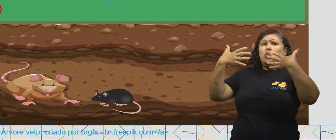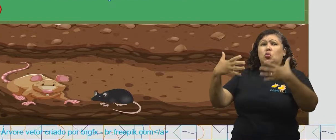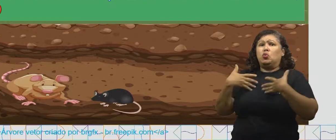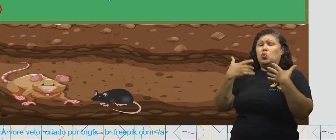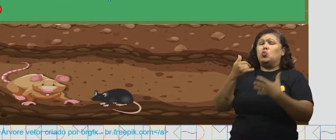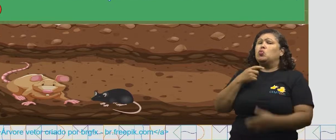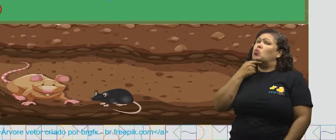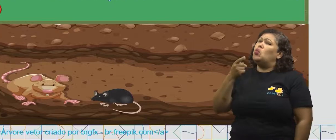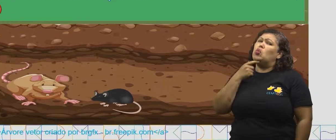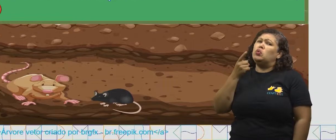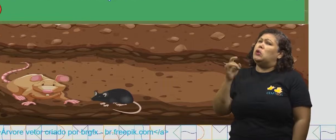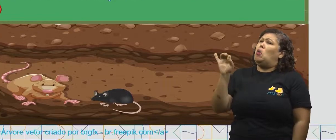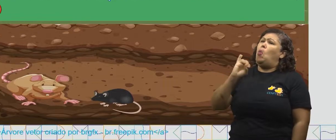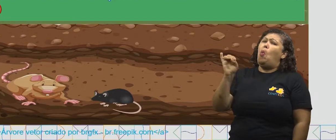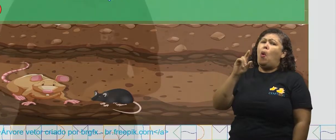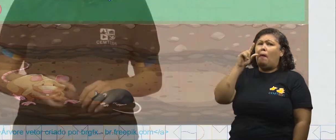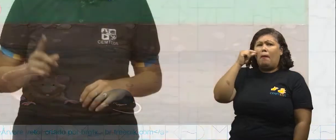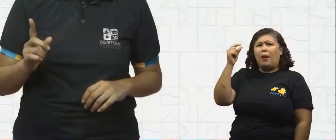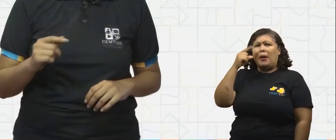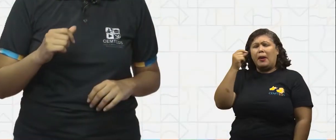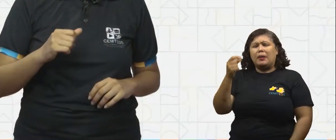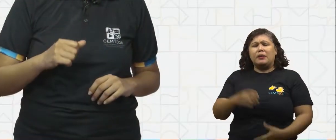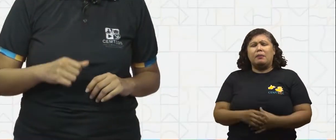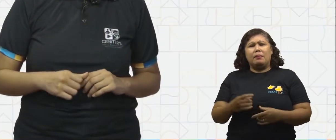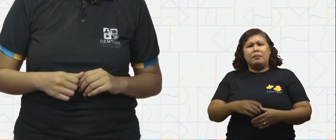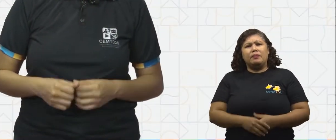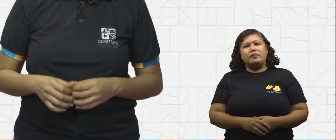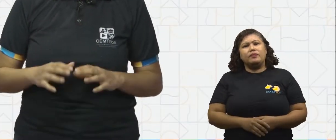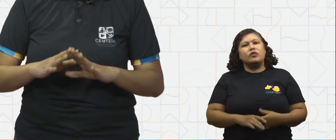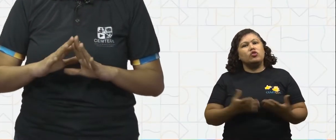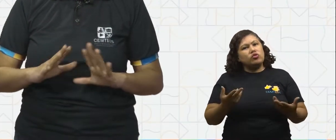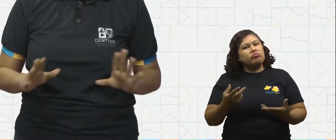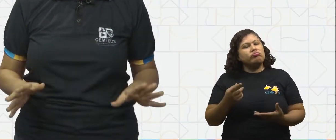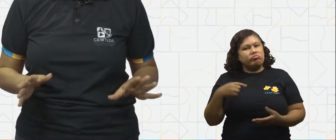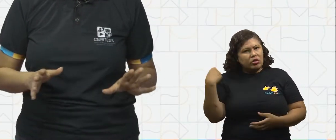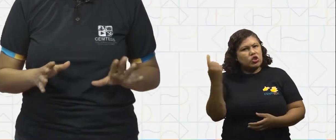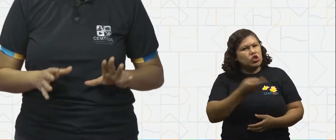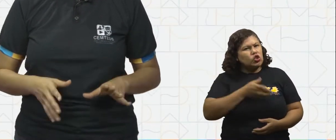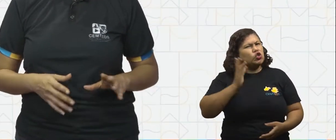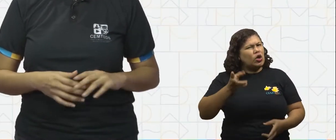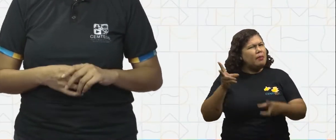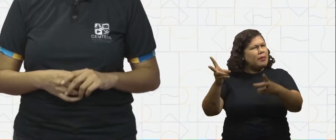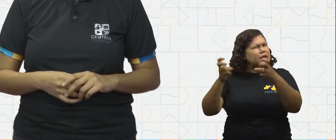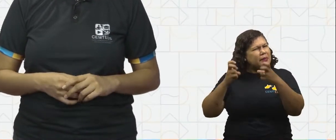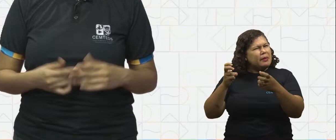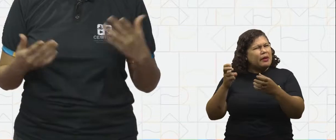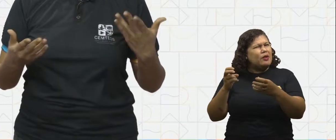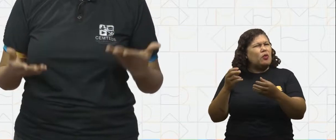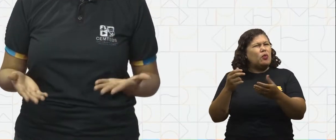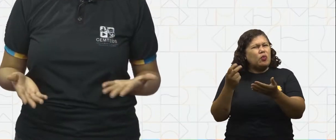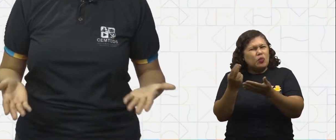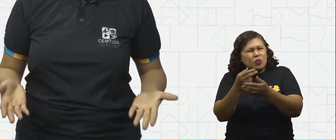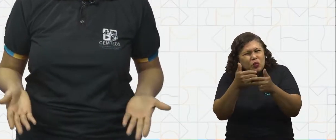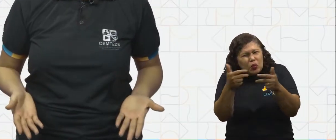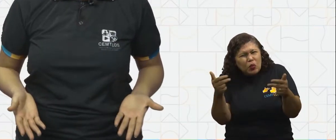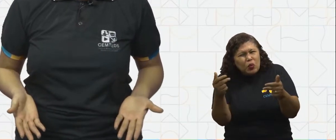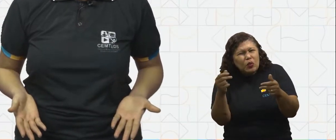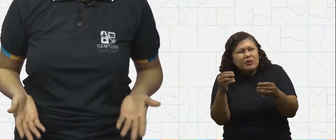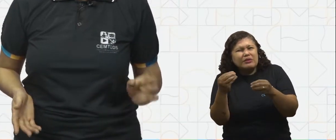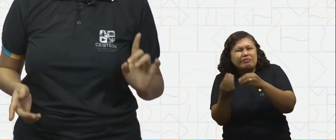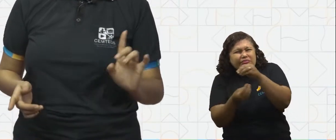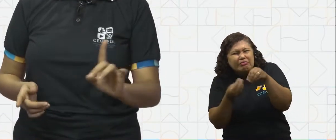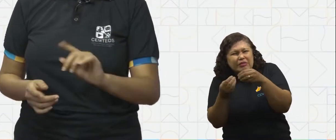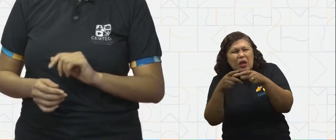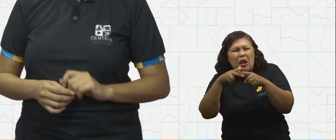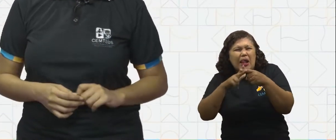dar um oi para o gato que estava dormindo. Já identificamos a bagunça dessa parte da história. Agora vamos